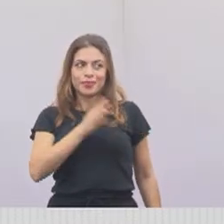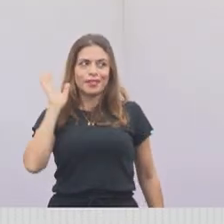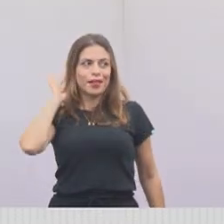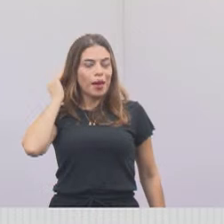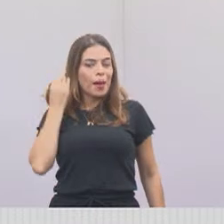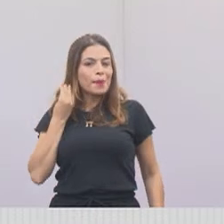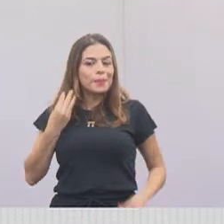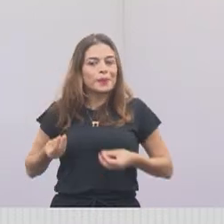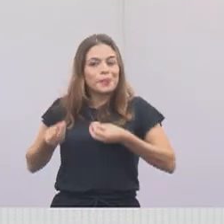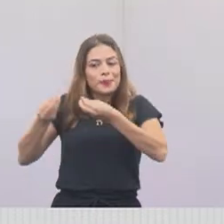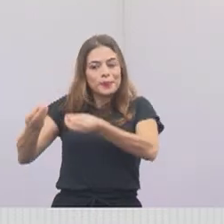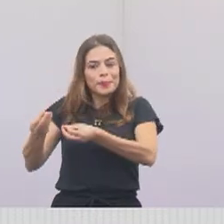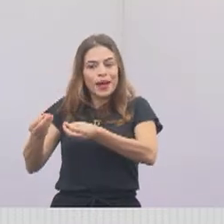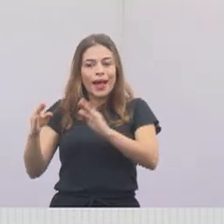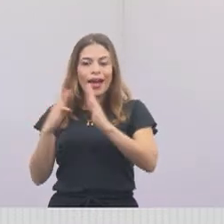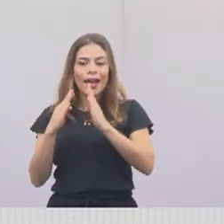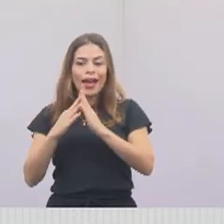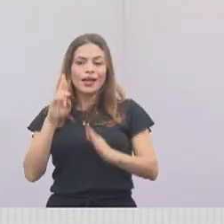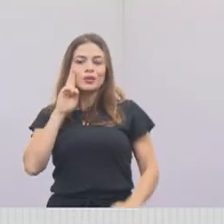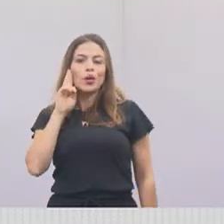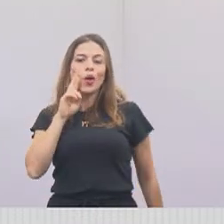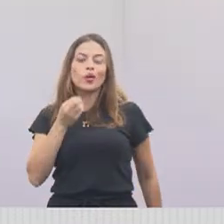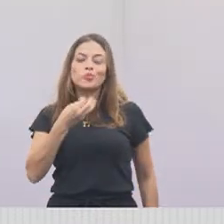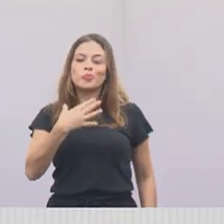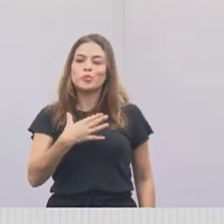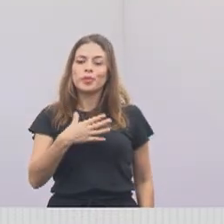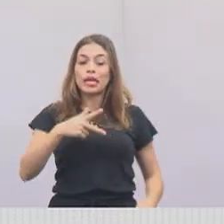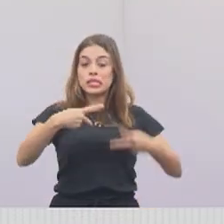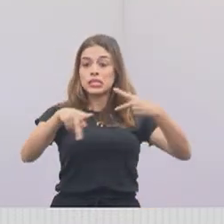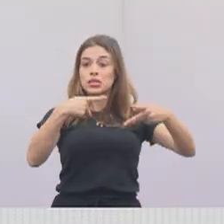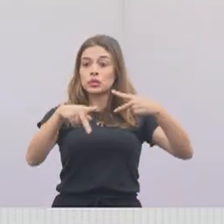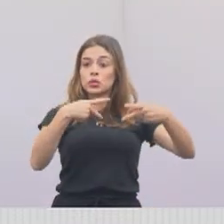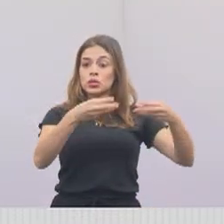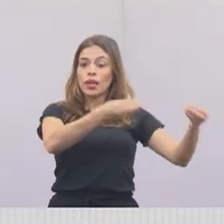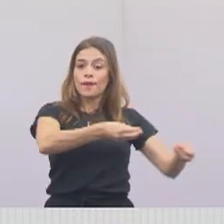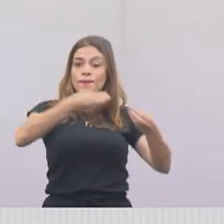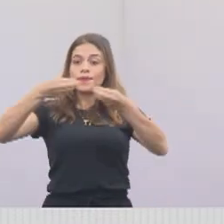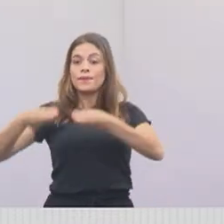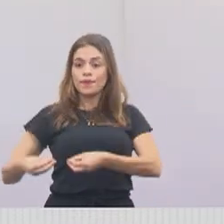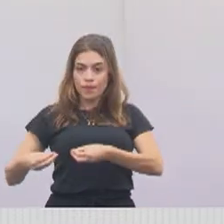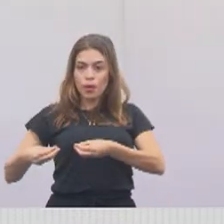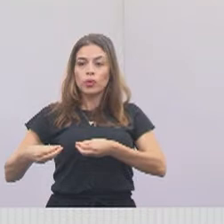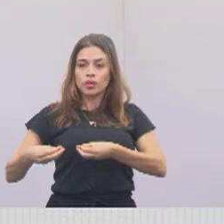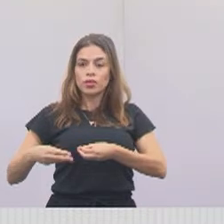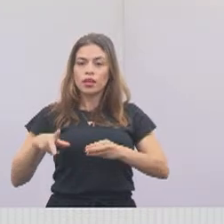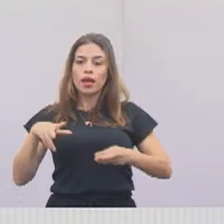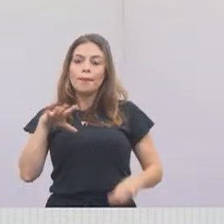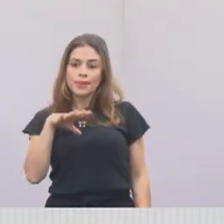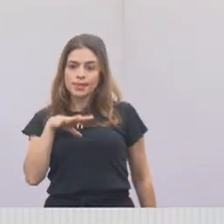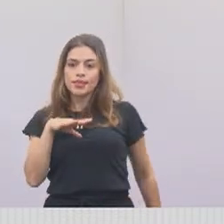é direcionado para a Casa Rosa do Bem, em São José dos Campos, que depois retorna para o nosso município através de doação.